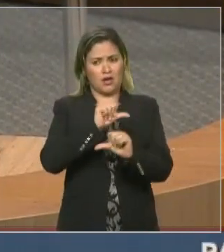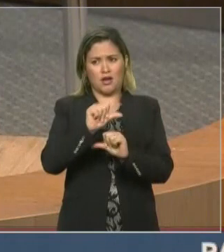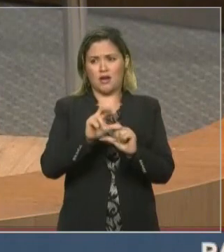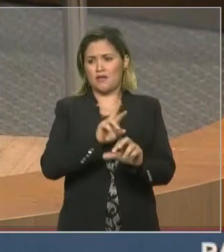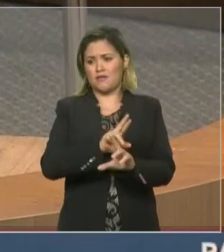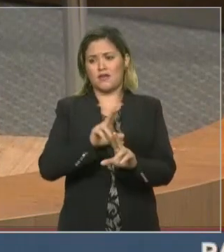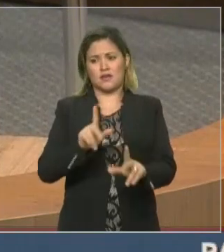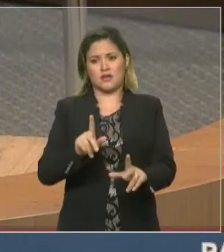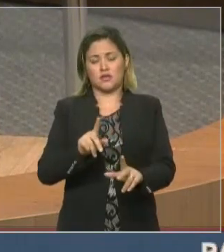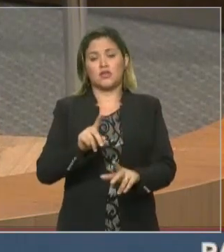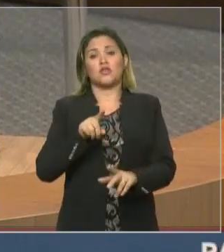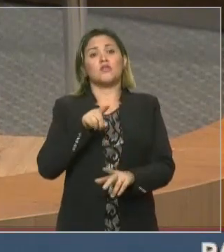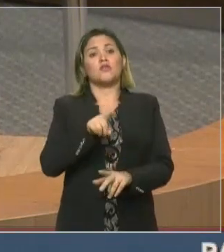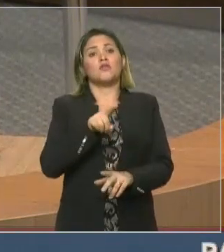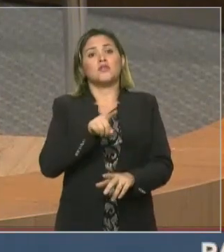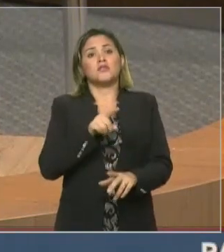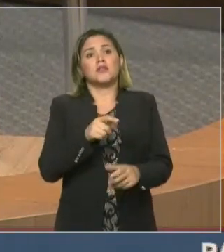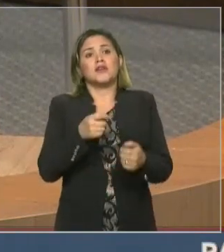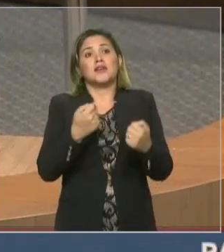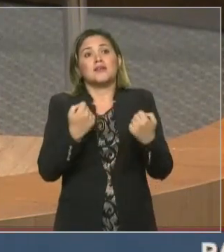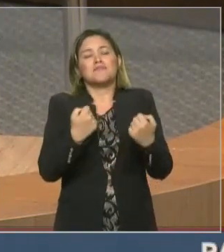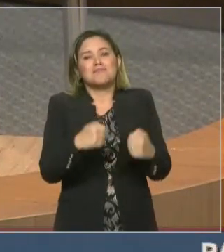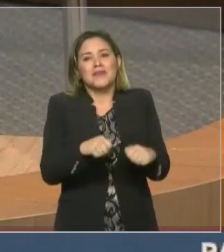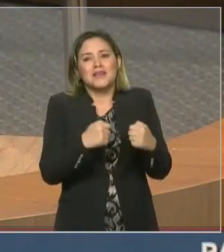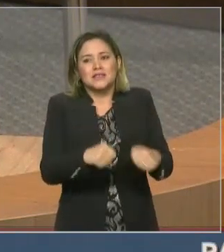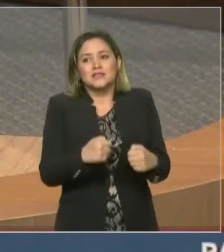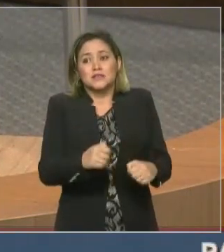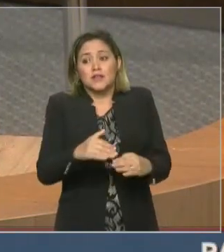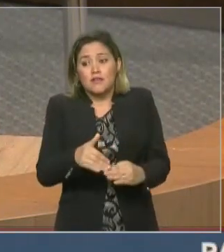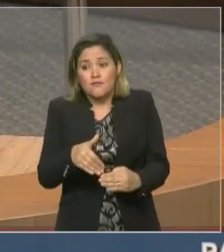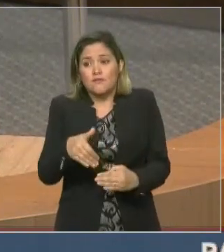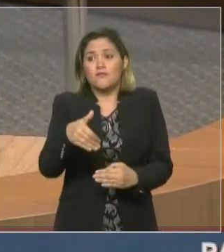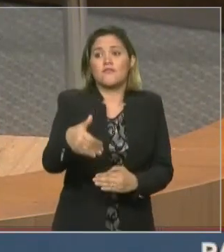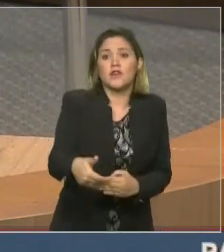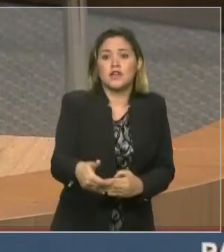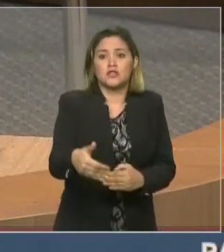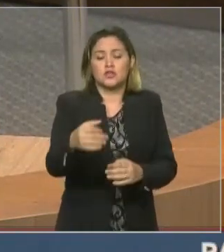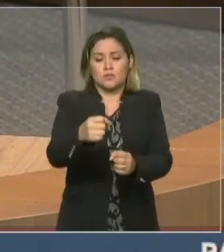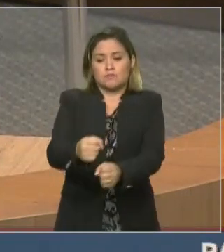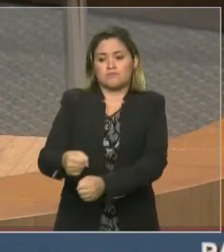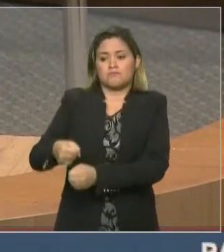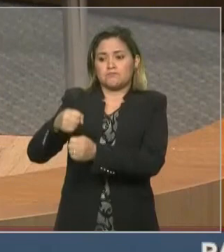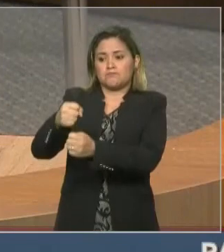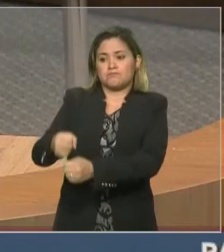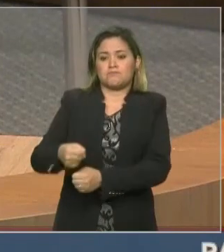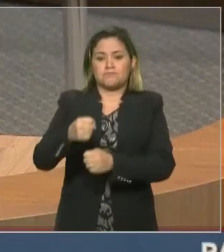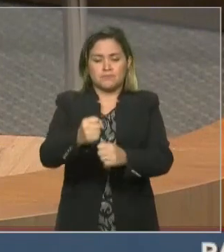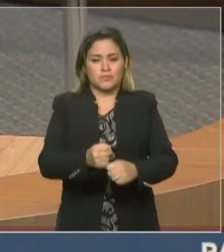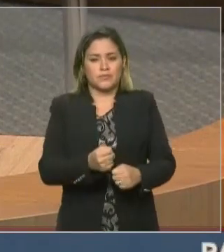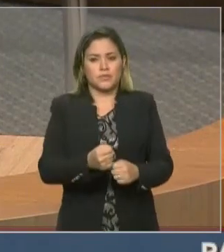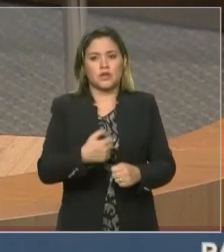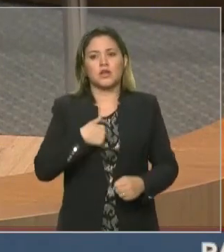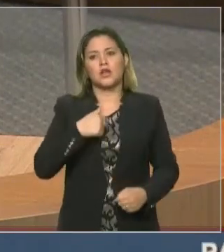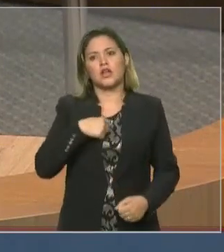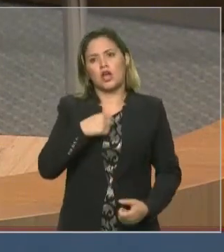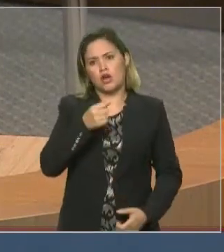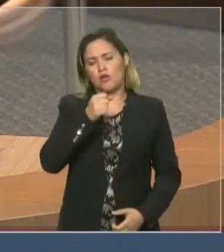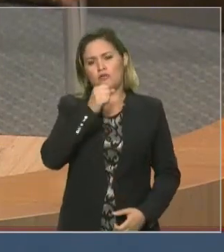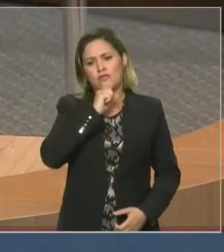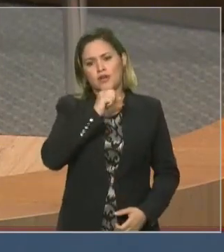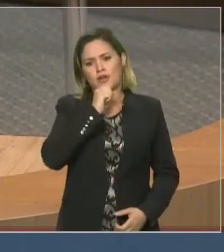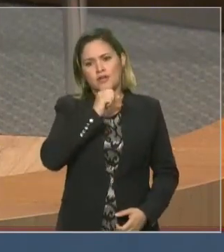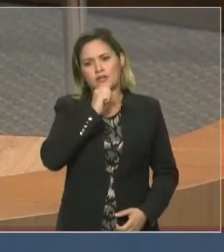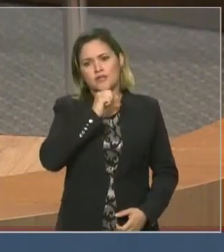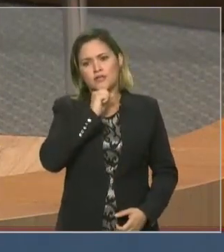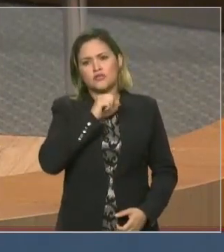deviam estar na popa da canoa. E o velho, como eu, de 87 anos, simplesmente vendo